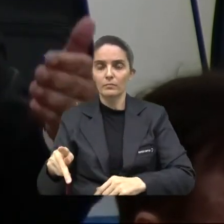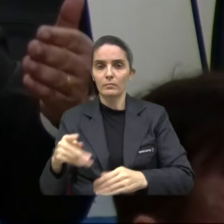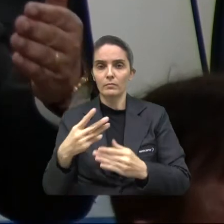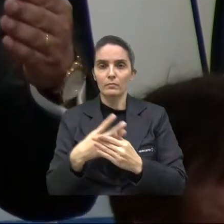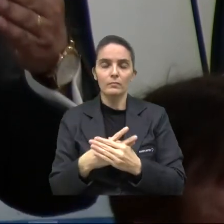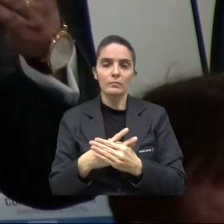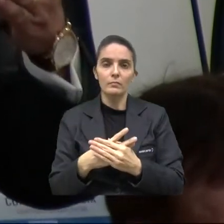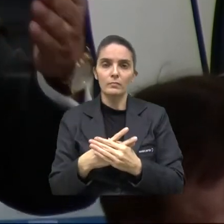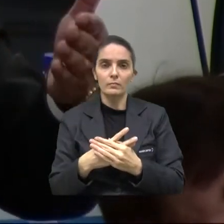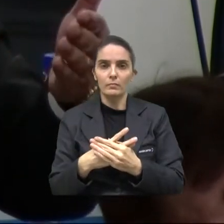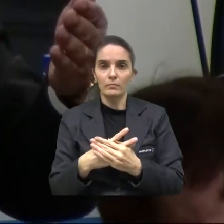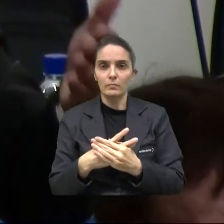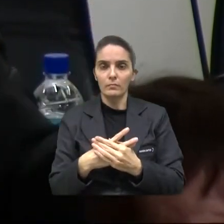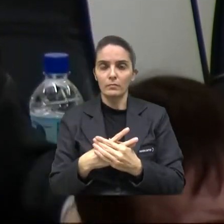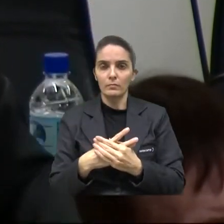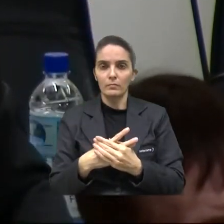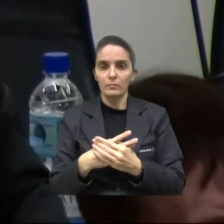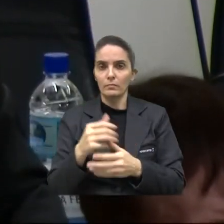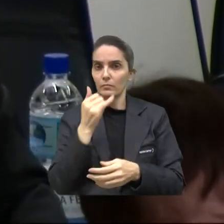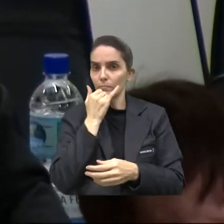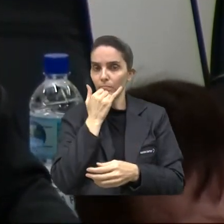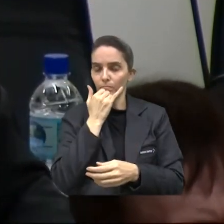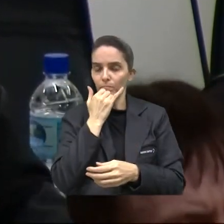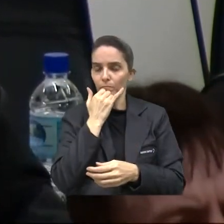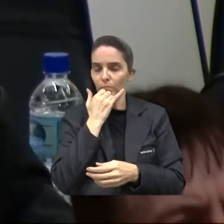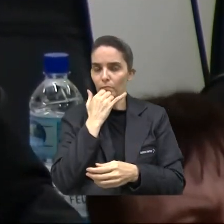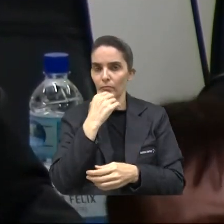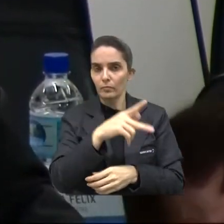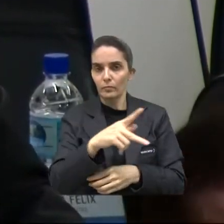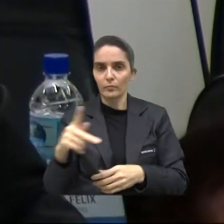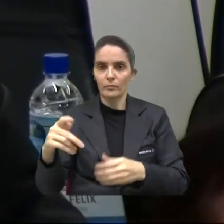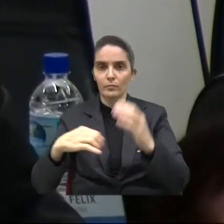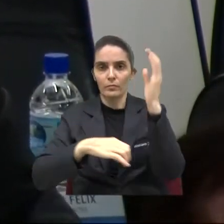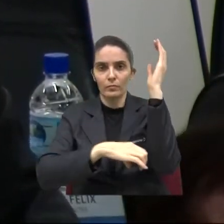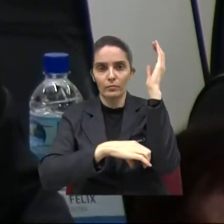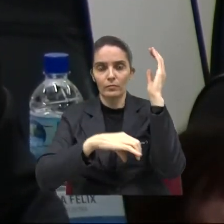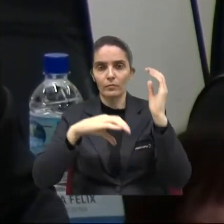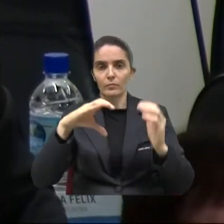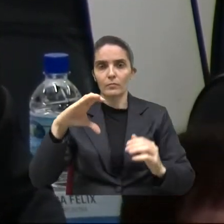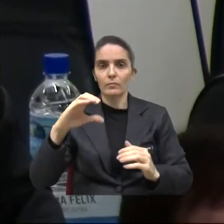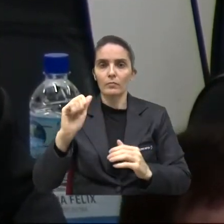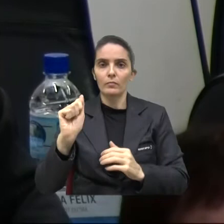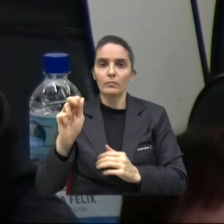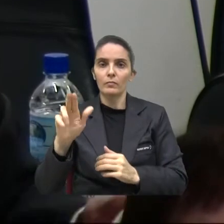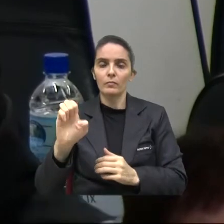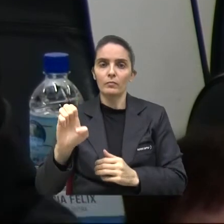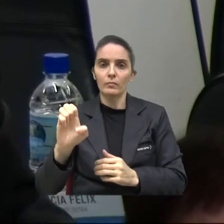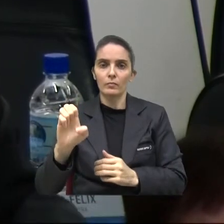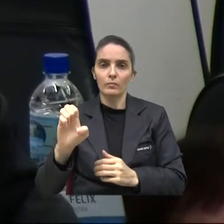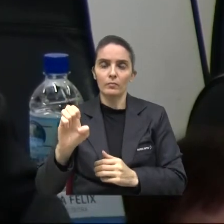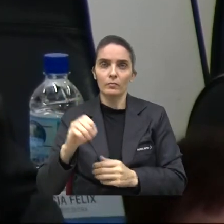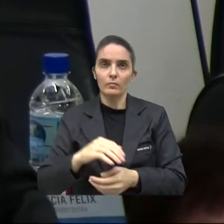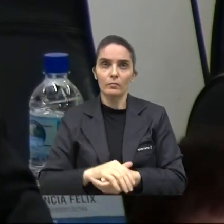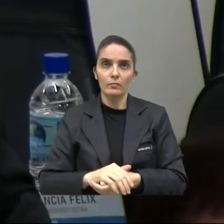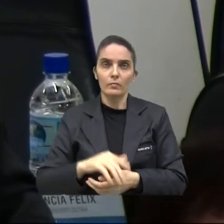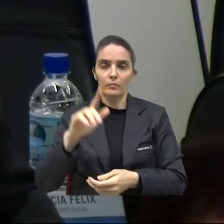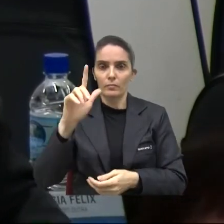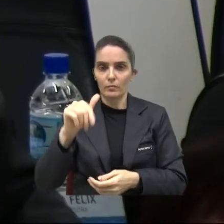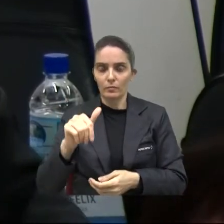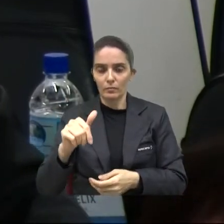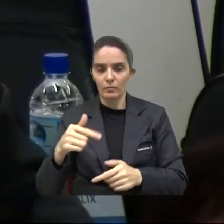Câmara, aliás, da Assembleia Legislativa, Cauê Macris, em colocar em discussão, logo após